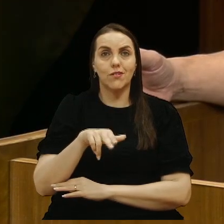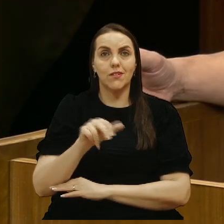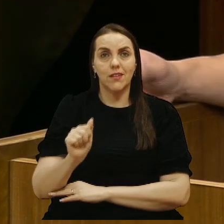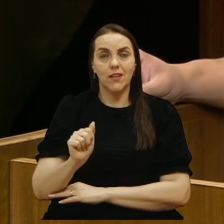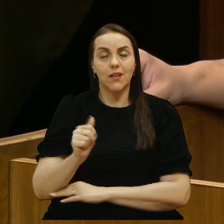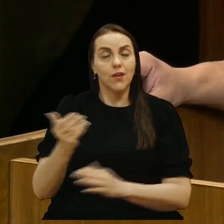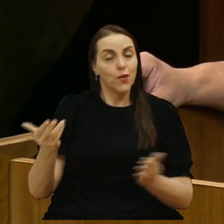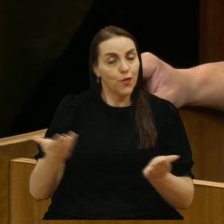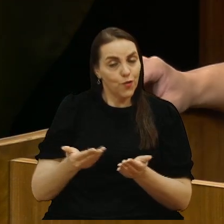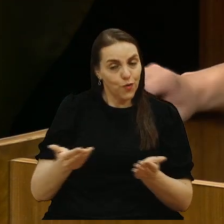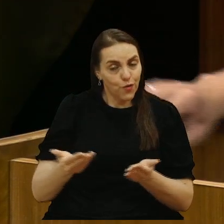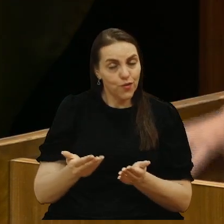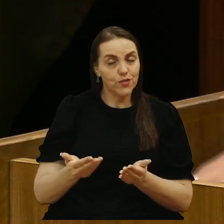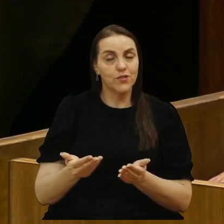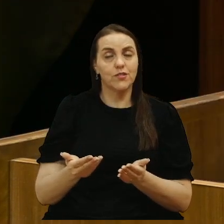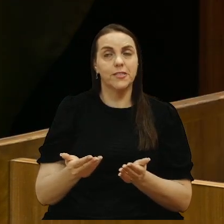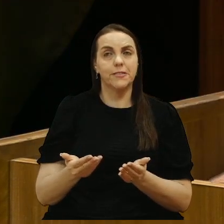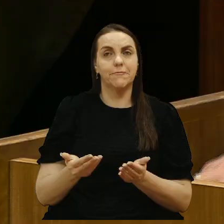conseguiu